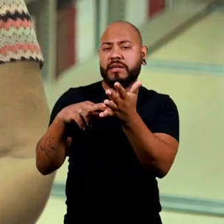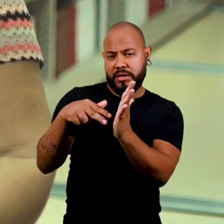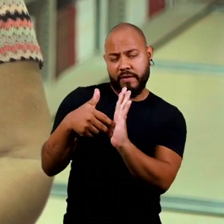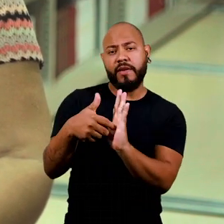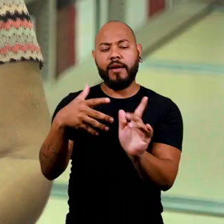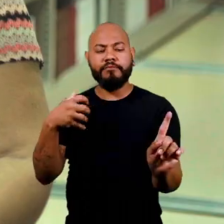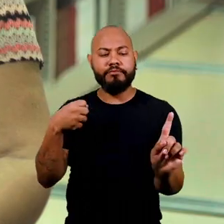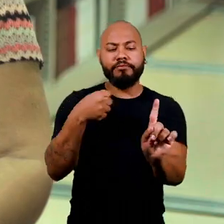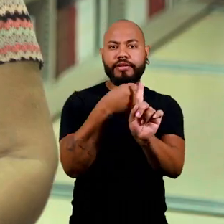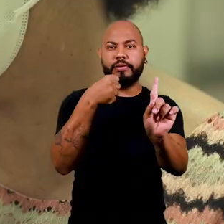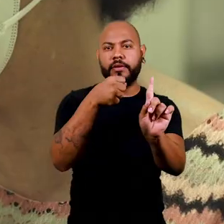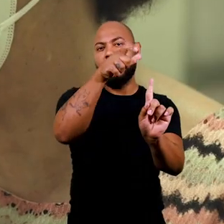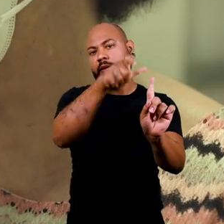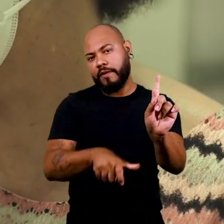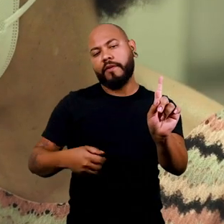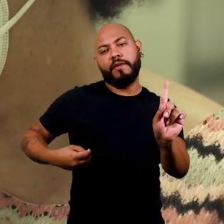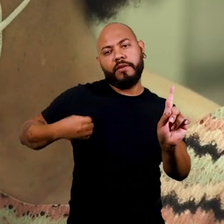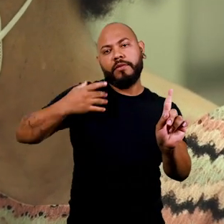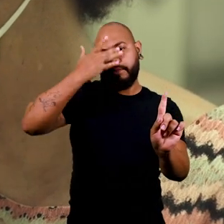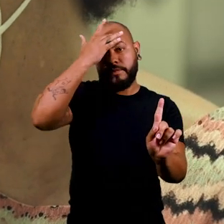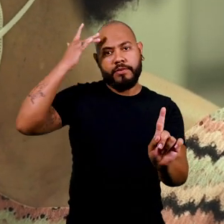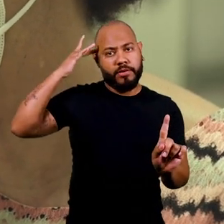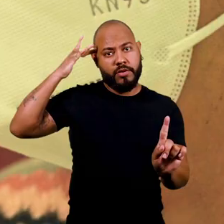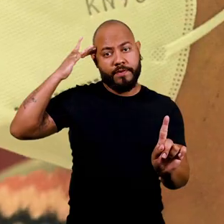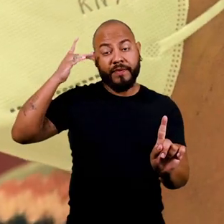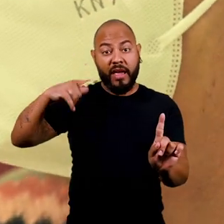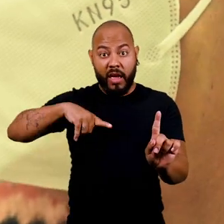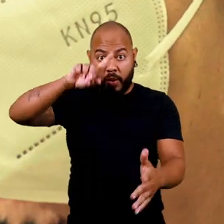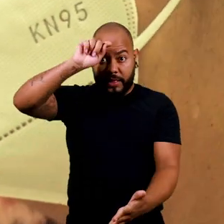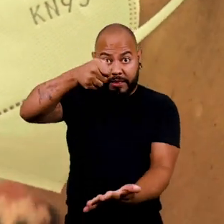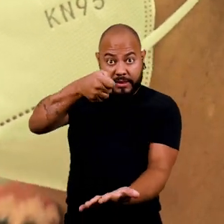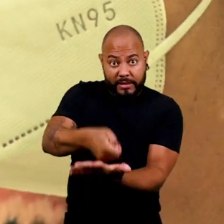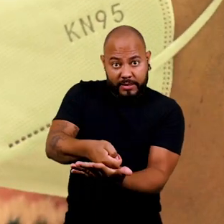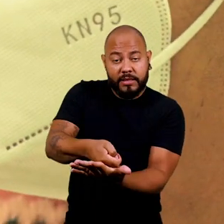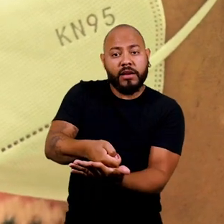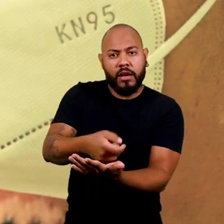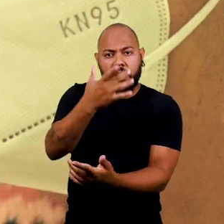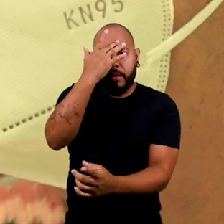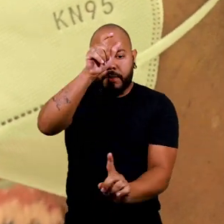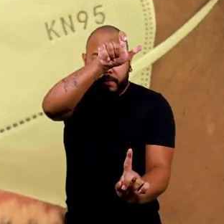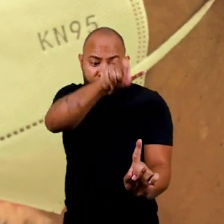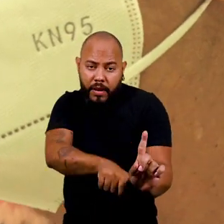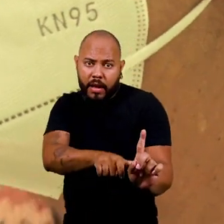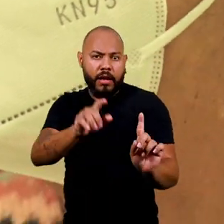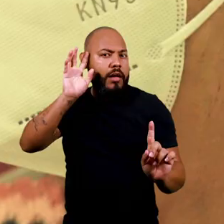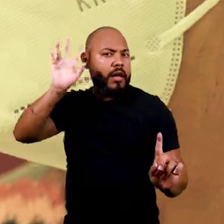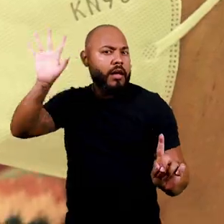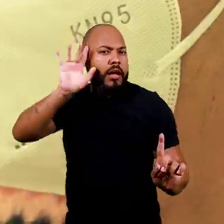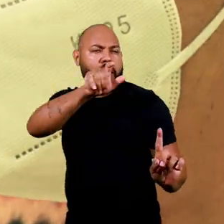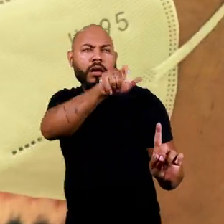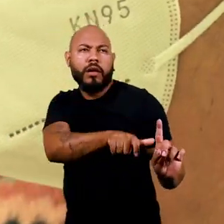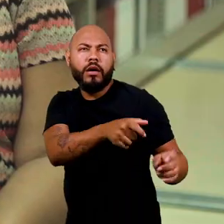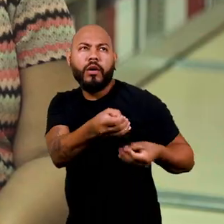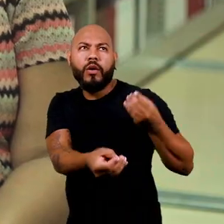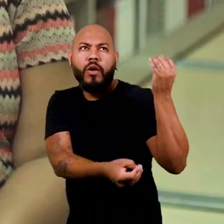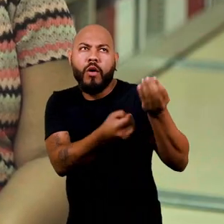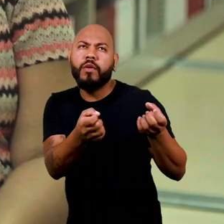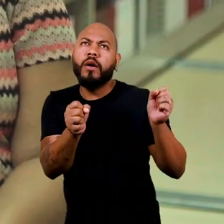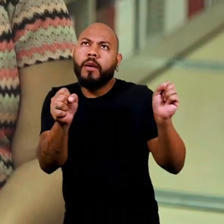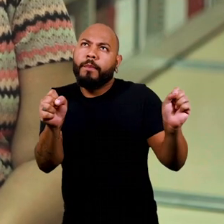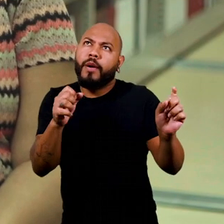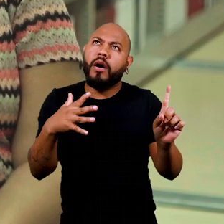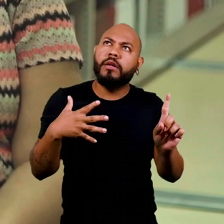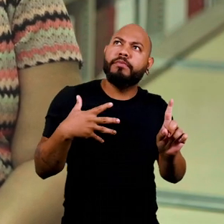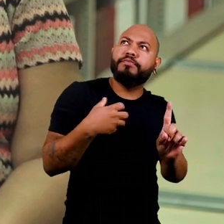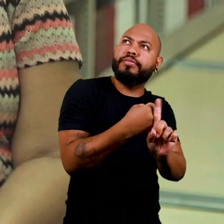das pessoas diretamente. Em cada decisão que eu tomo, eu penso primeiro na pessoa e no quanto que isso pode afetar